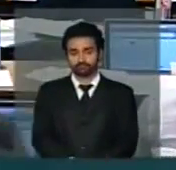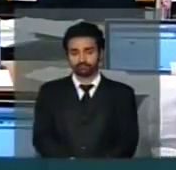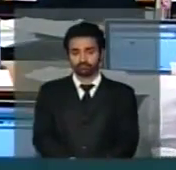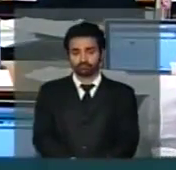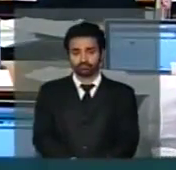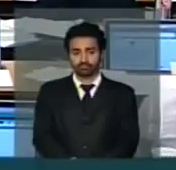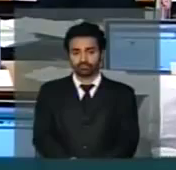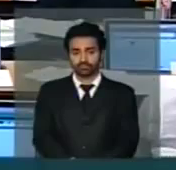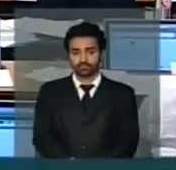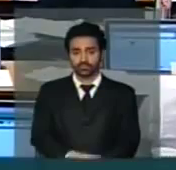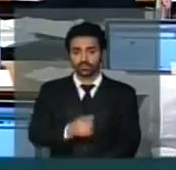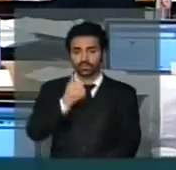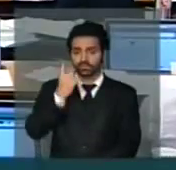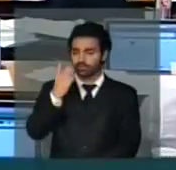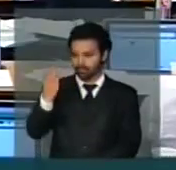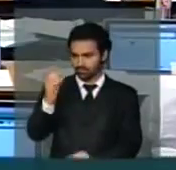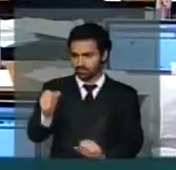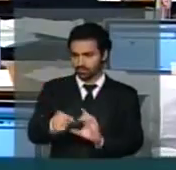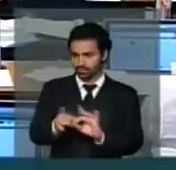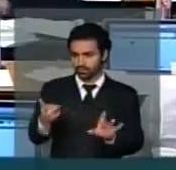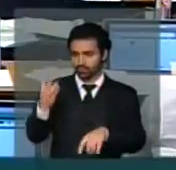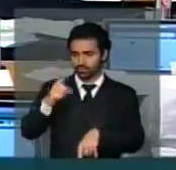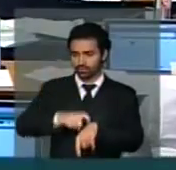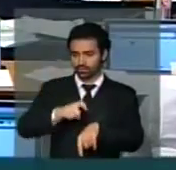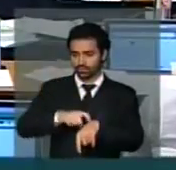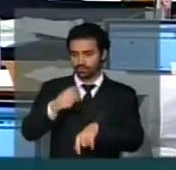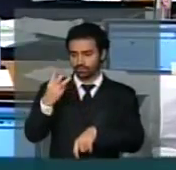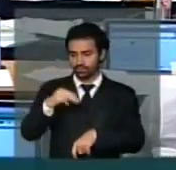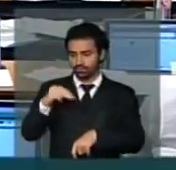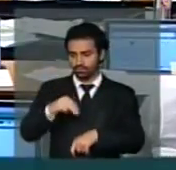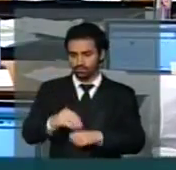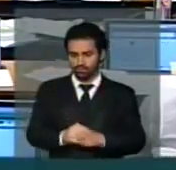Deputado João Galberto, Vossa Excelência tem até 3 minutos. Senhor presidente,